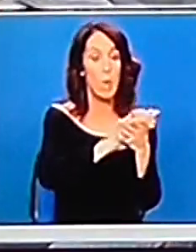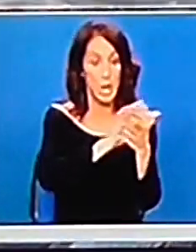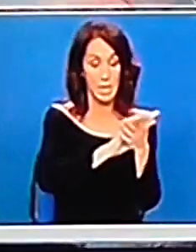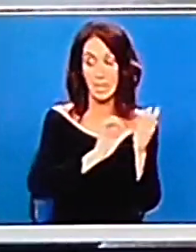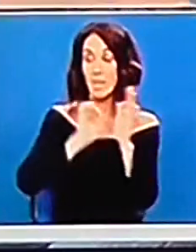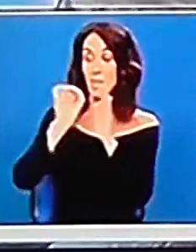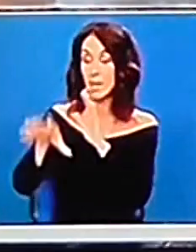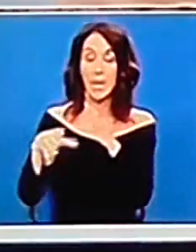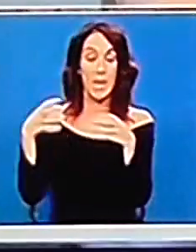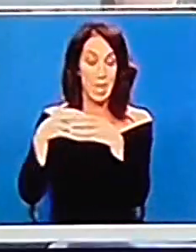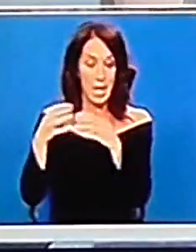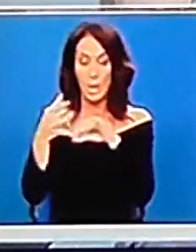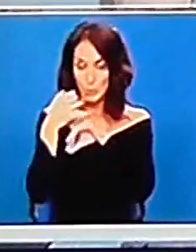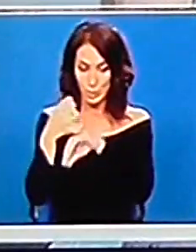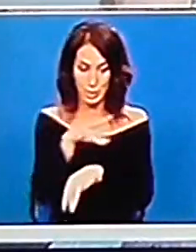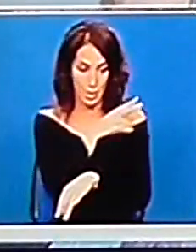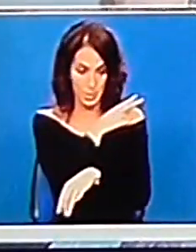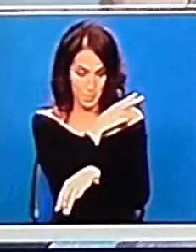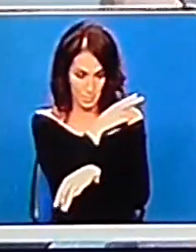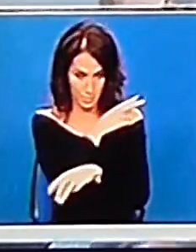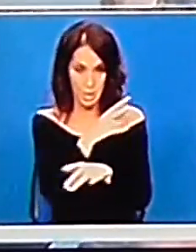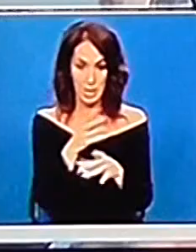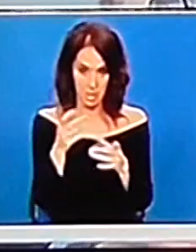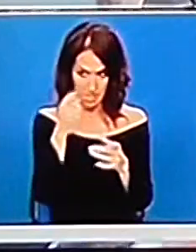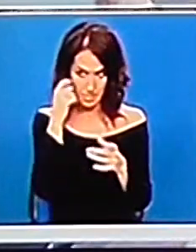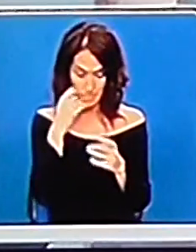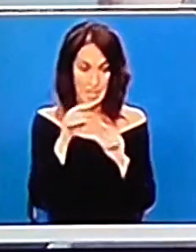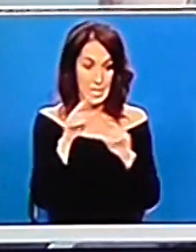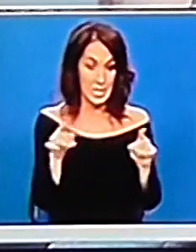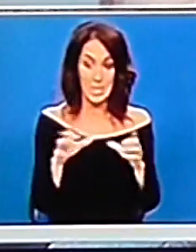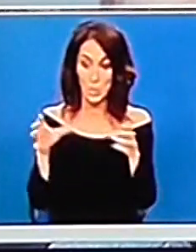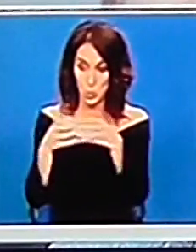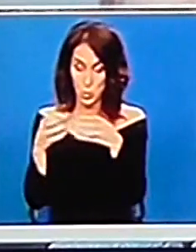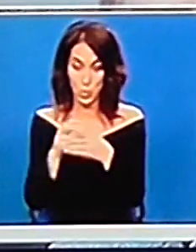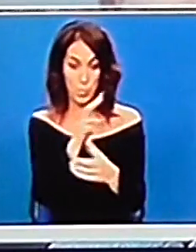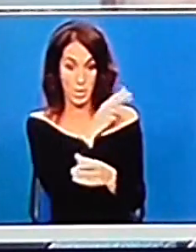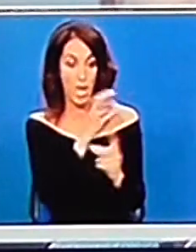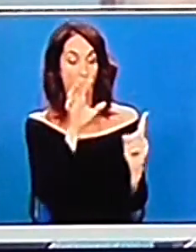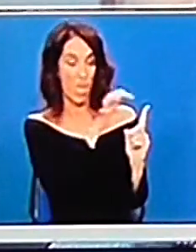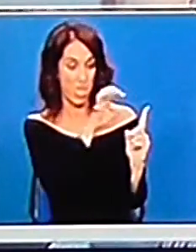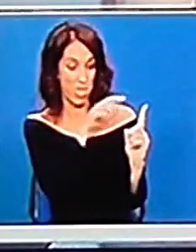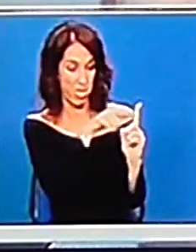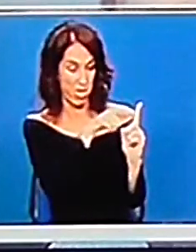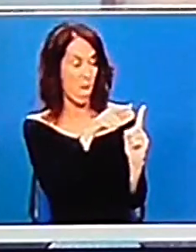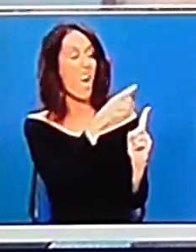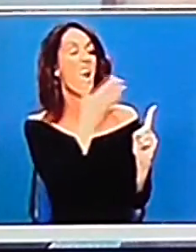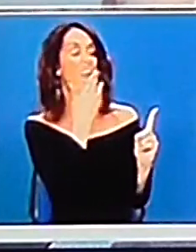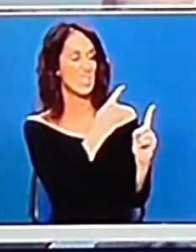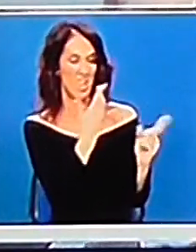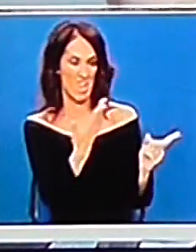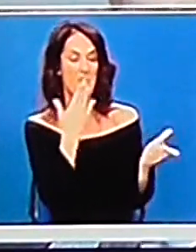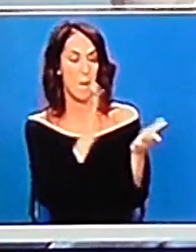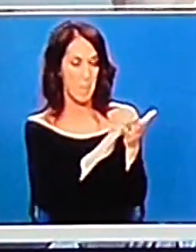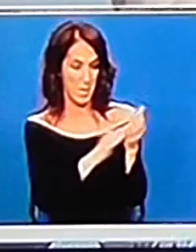pessoas e mentindo não fizemos nada disto que seria quase com o time mais próximo e ficam noivas ao tribunal neste contexto e isso não quer dizer